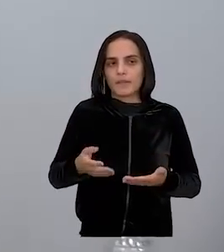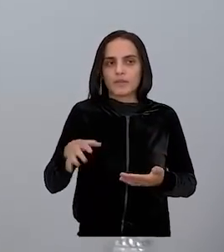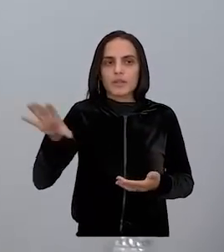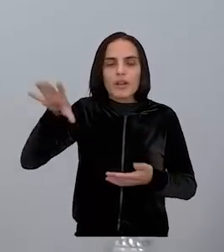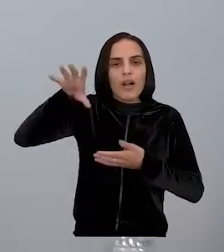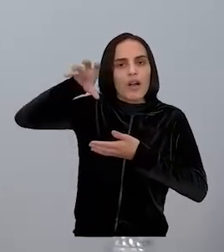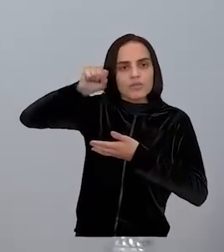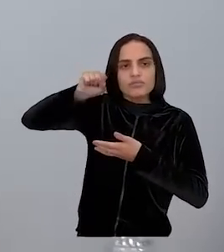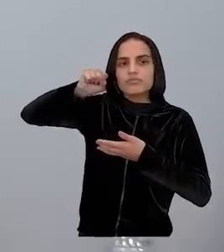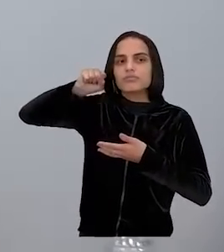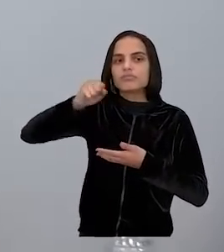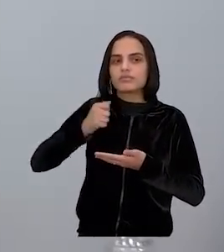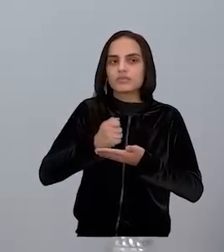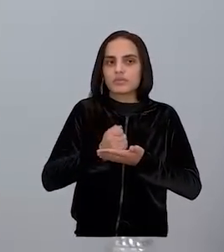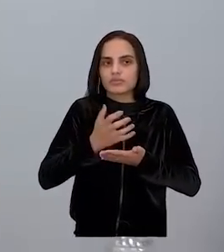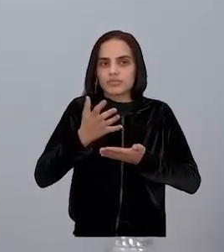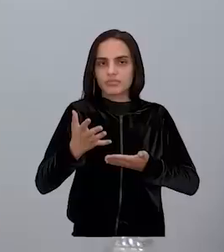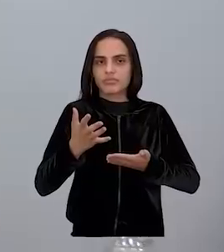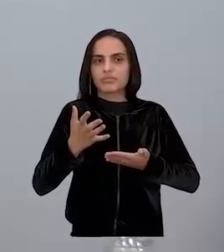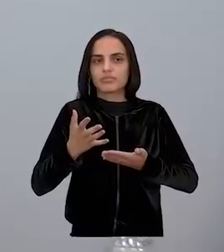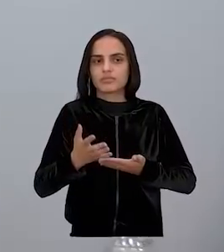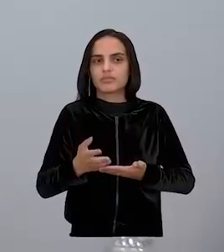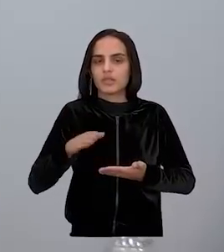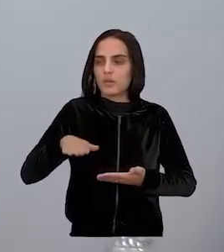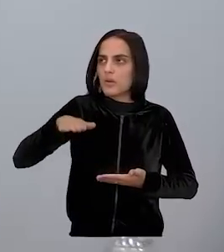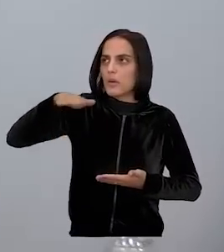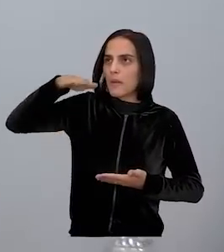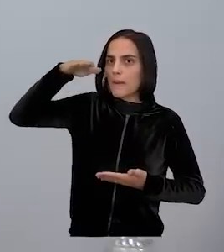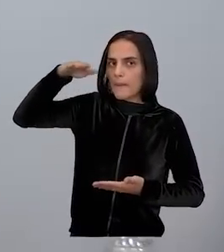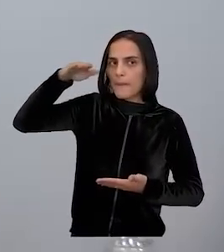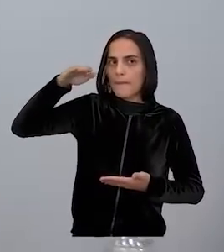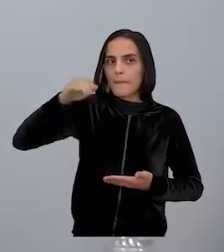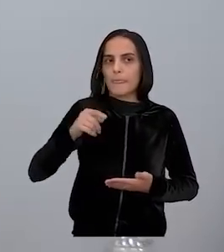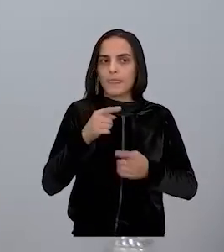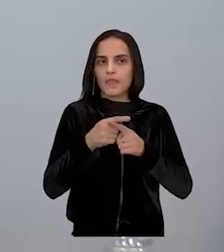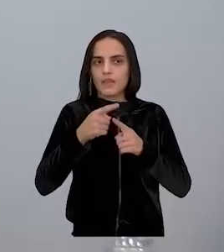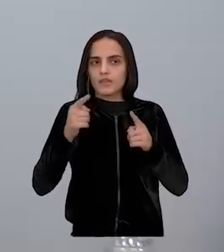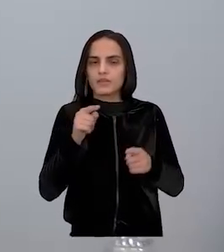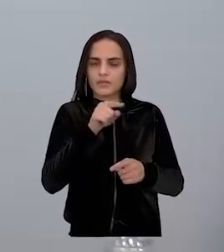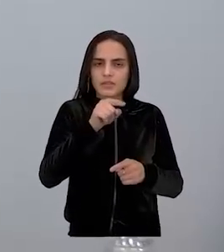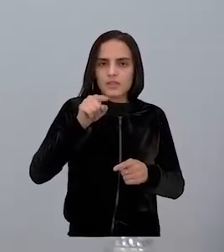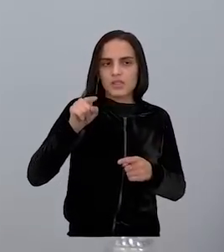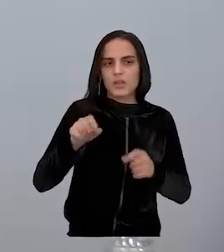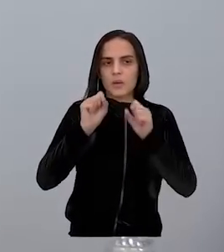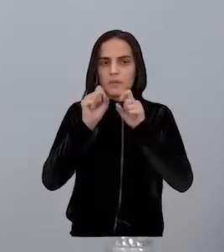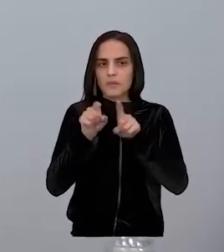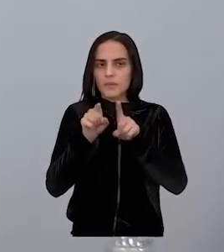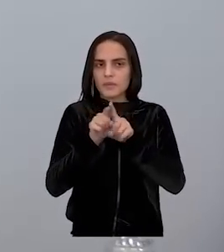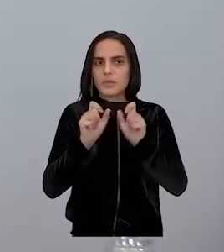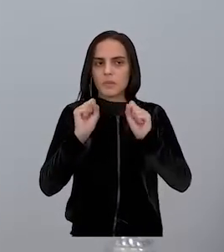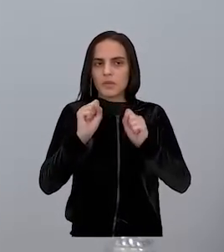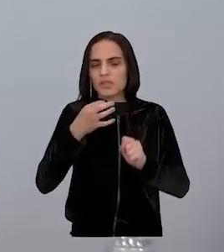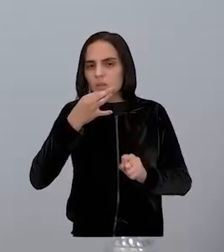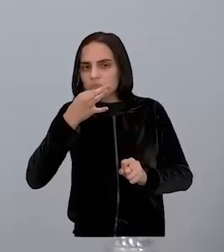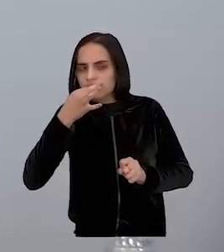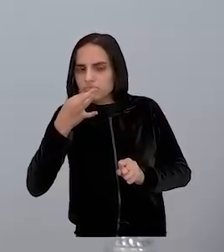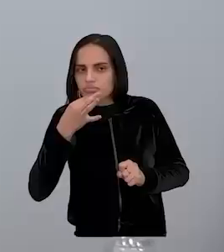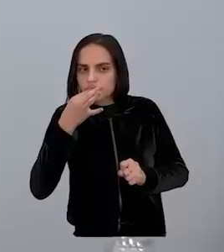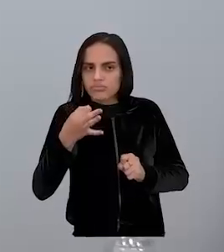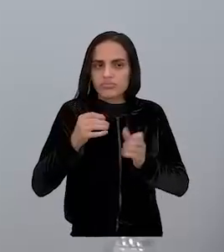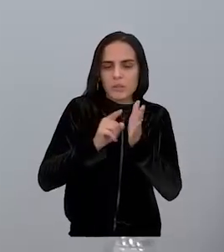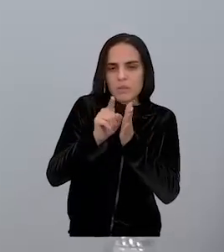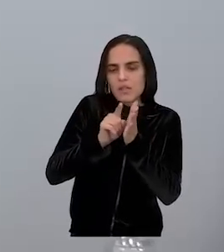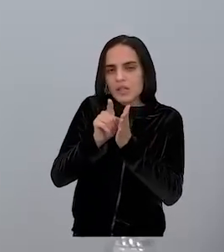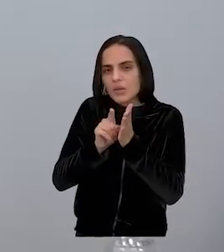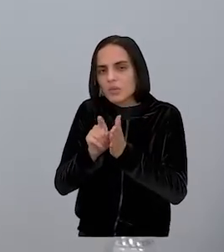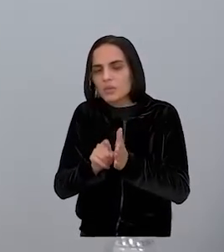mais aí para os adultos, mas vocês também podem tirar aí muitos argumentos, muitas perguntas, questionamentos e respostas